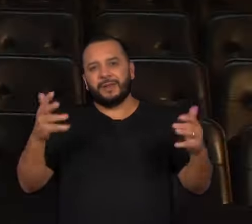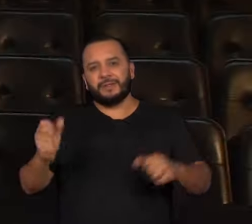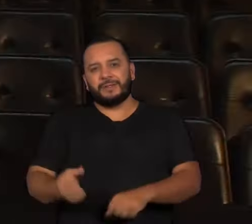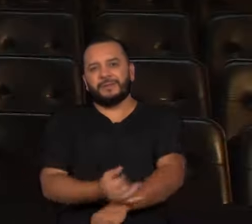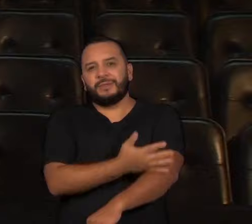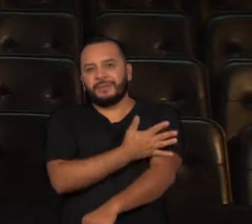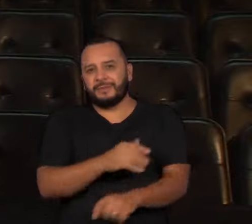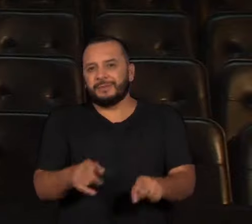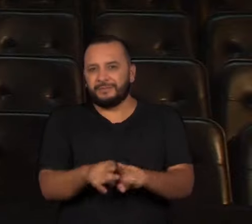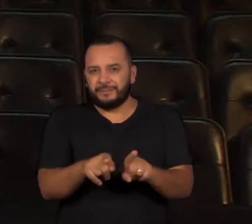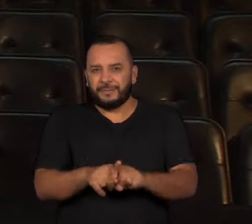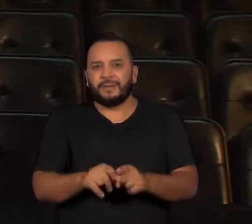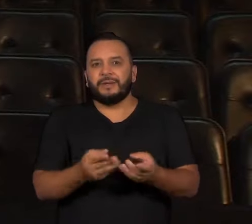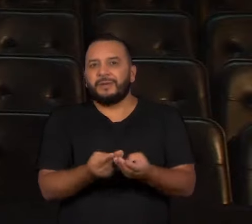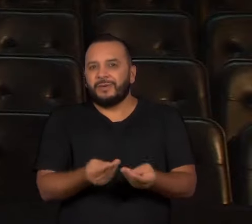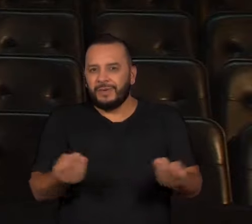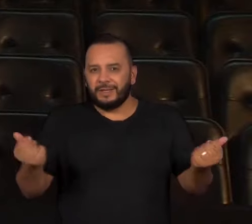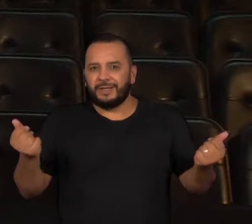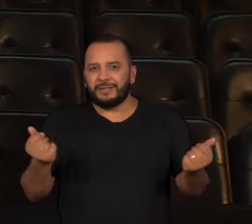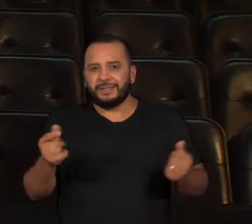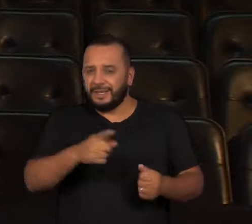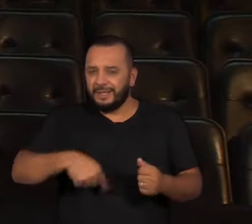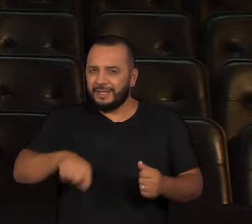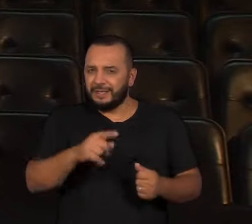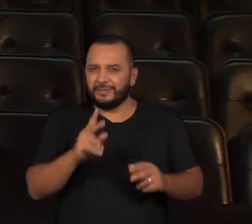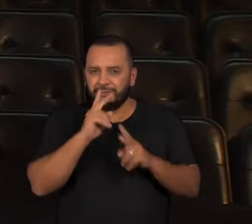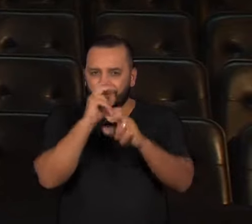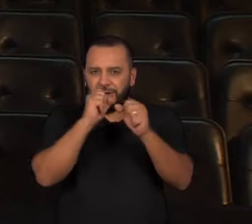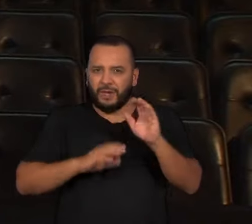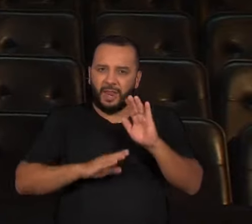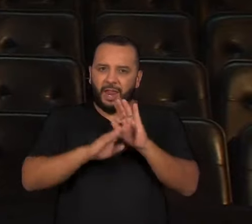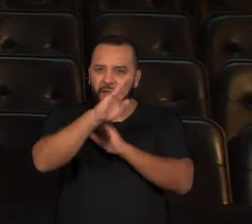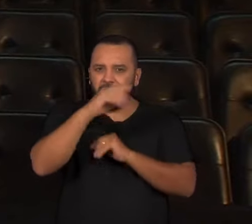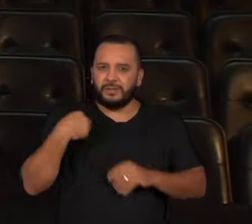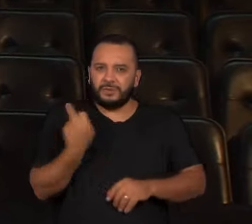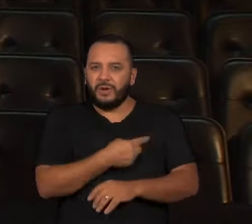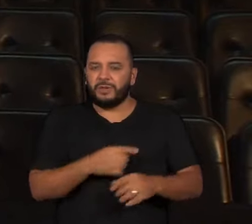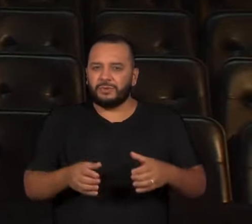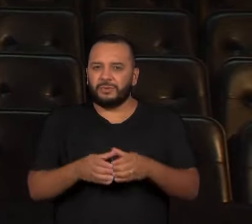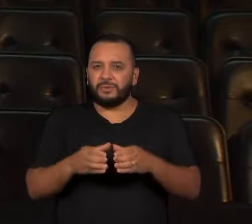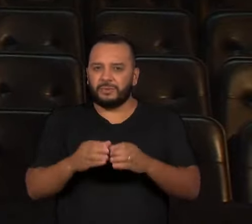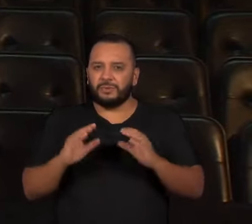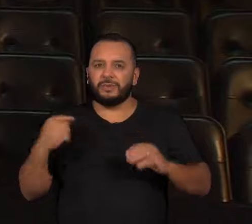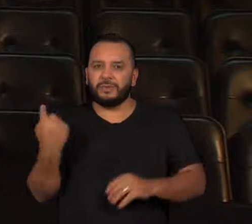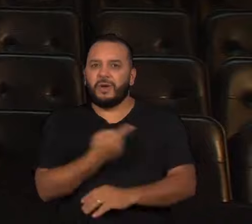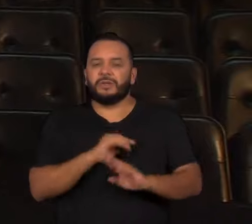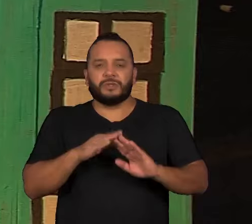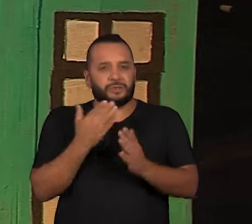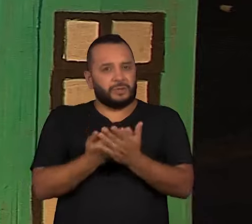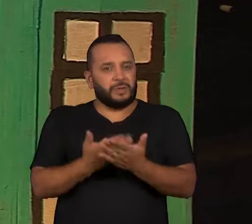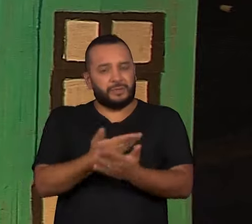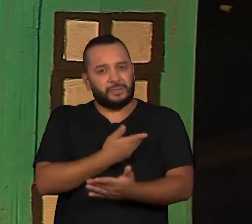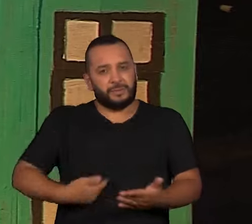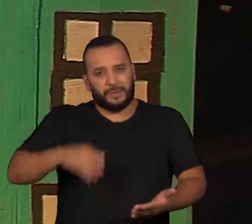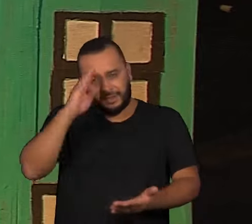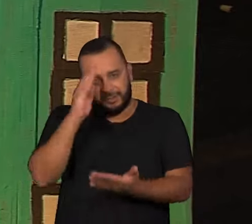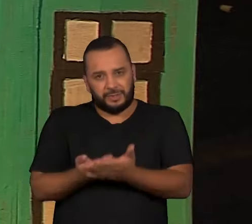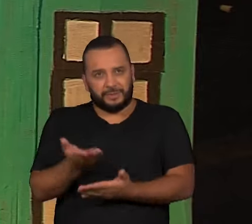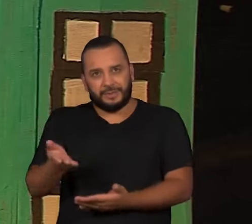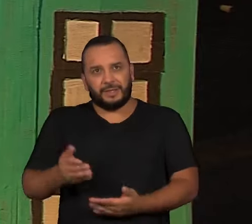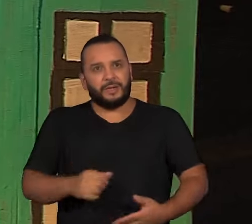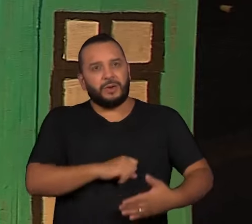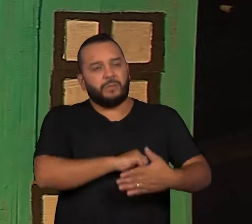de qualificar, né, que esses meninos são potentes e que nós, enquanto coletivo, enquanto escola pública, acreditamos neles. O coração está batendo forte